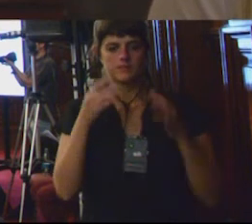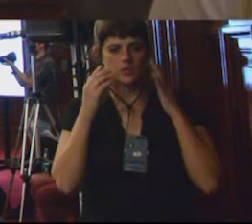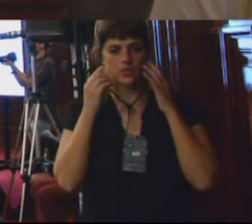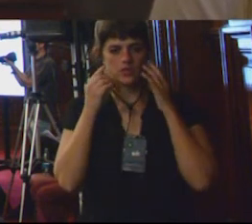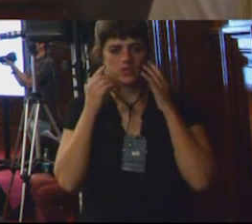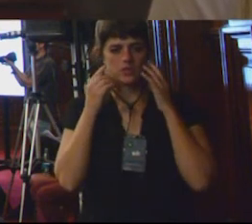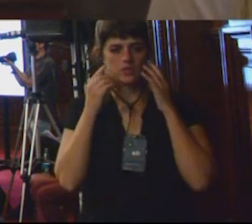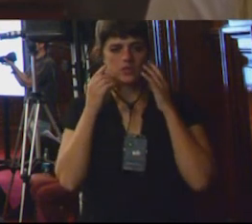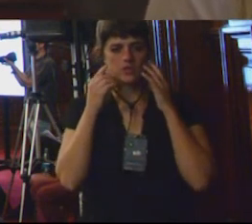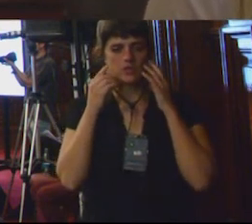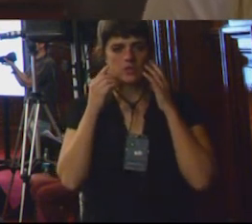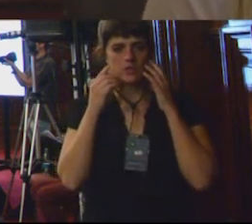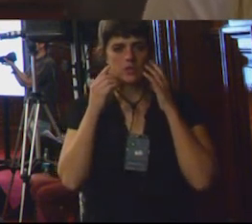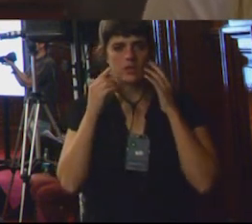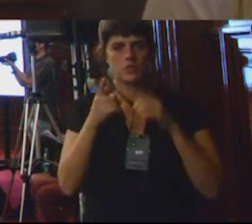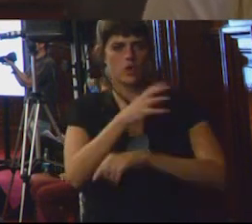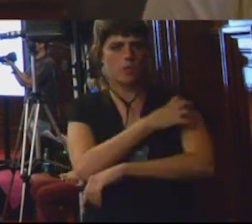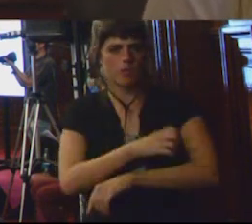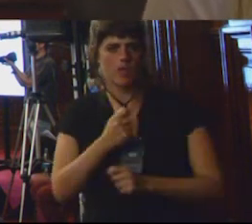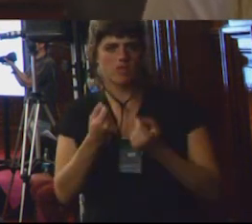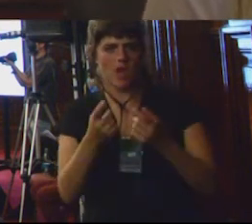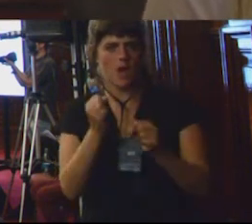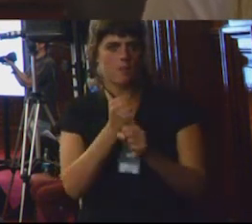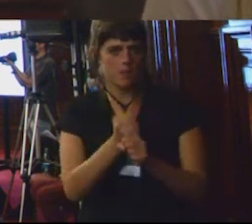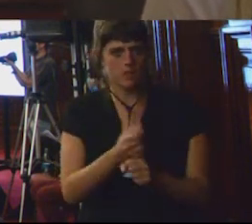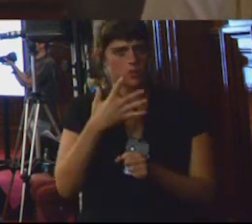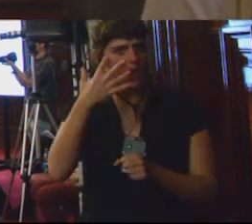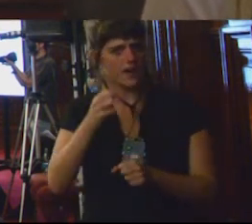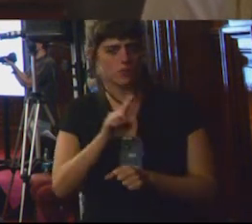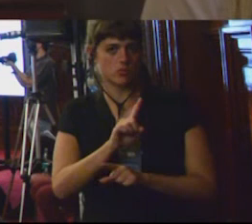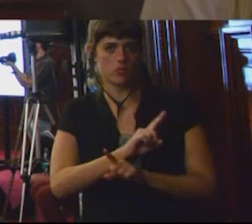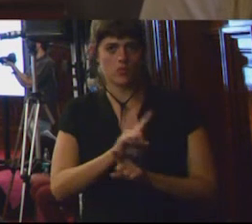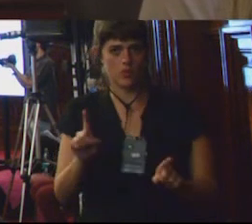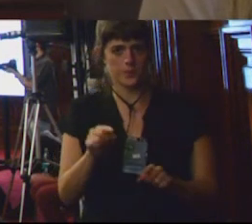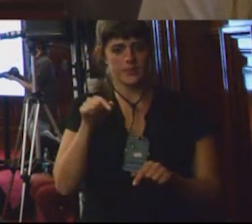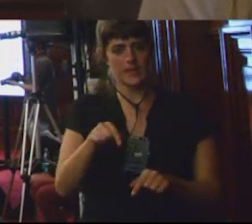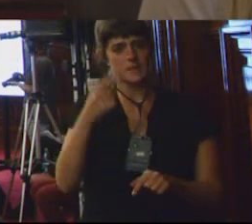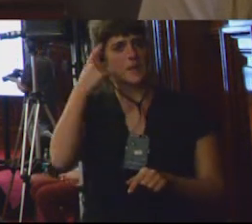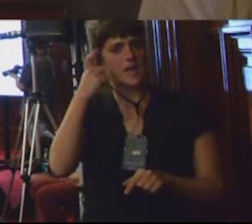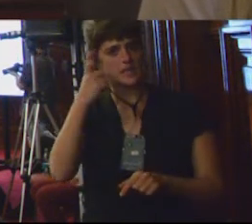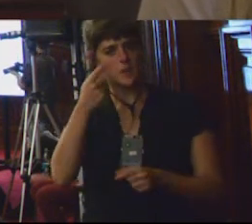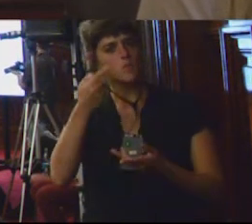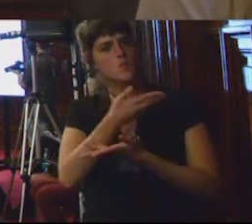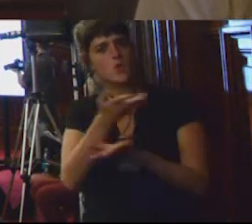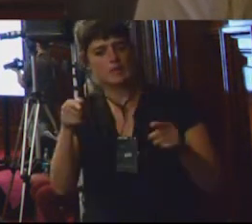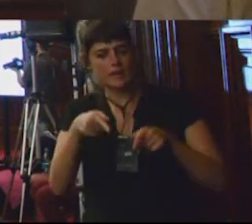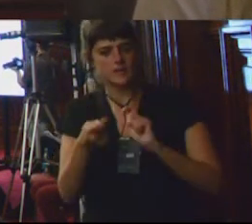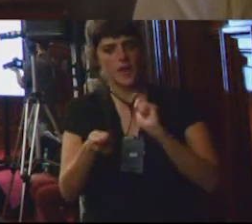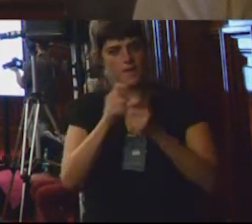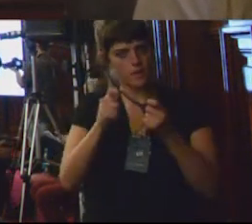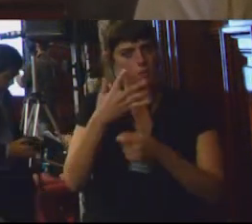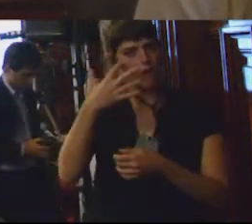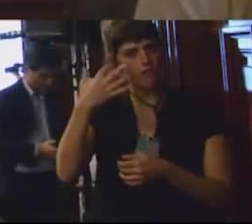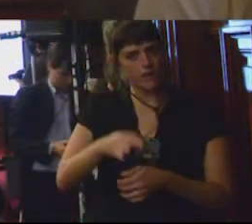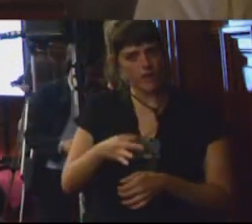me parece que não, e me parece que, inclusive, as experiências mostram que essas reformas, na verdade, substituem